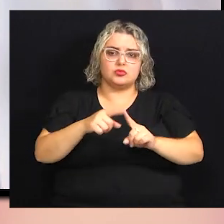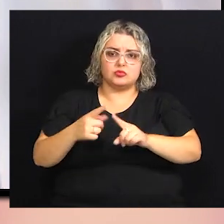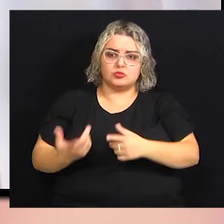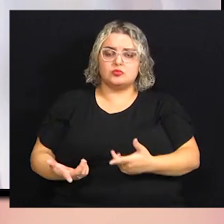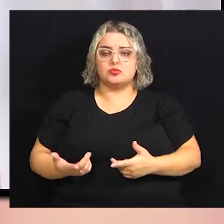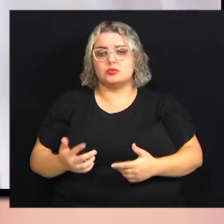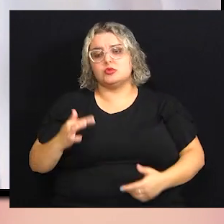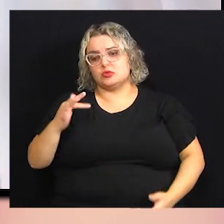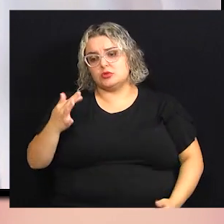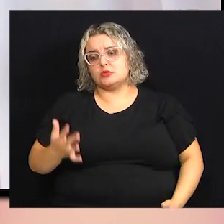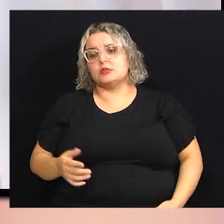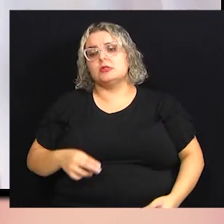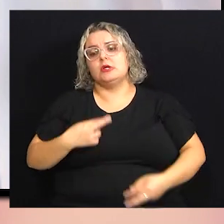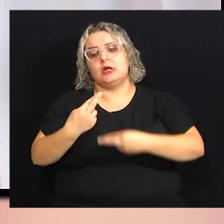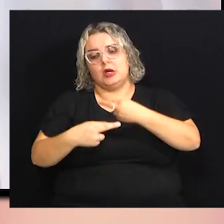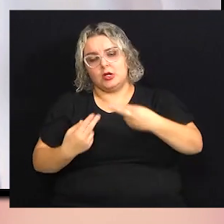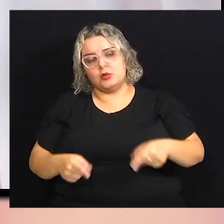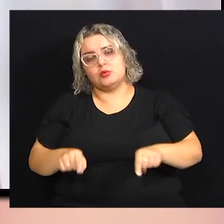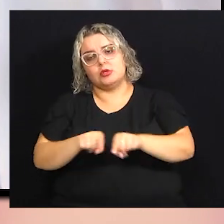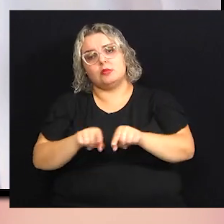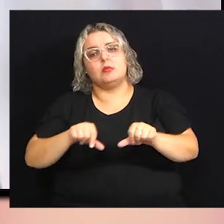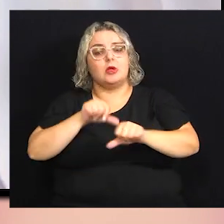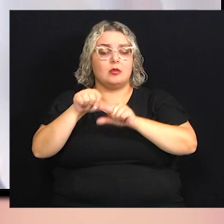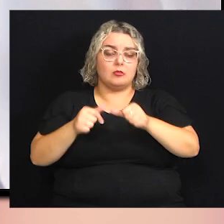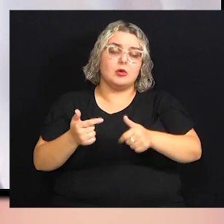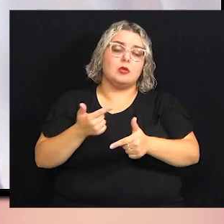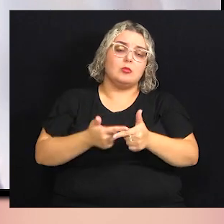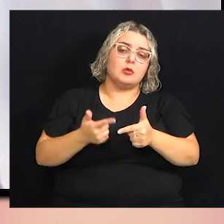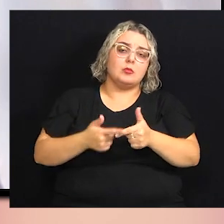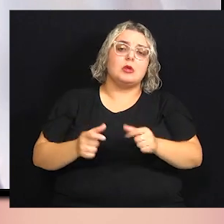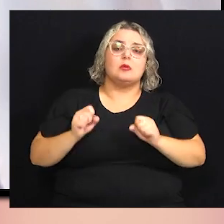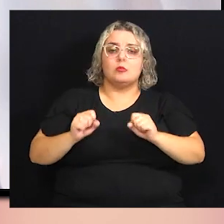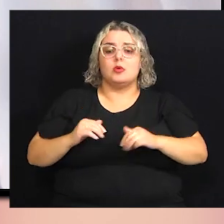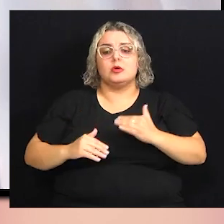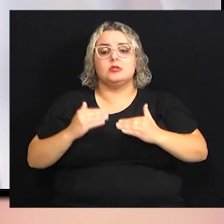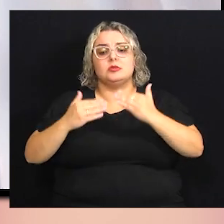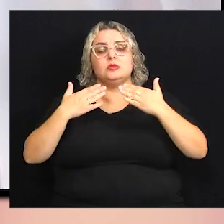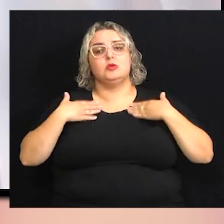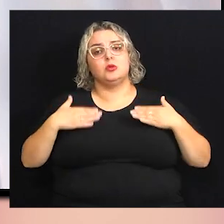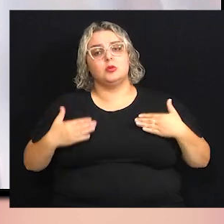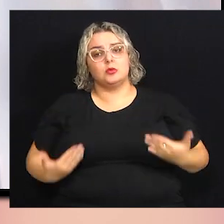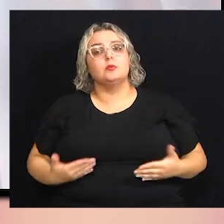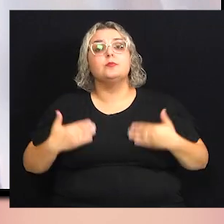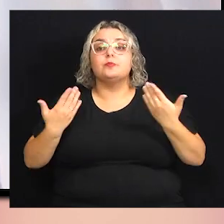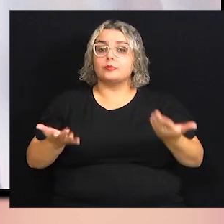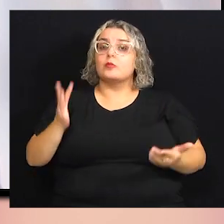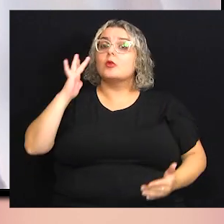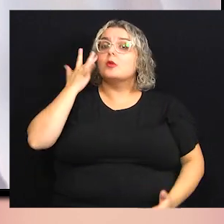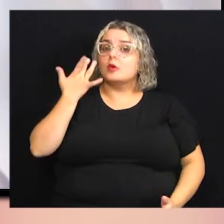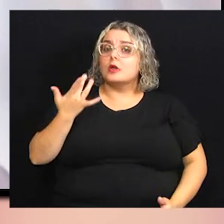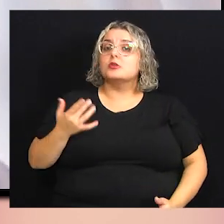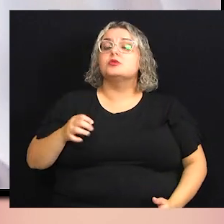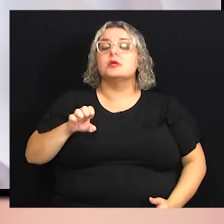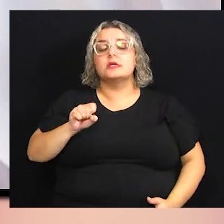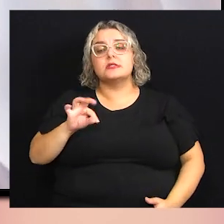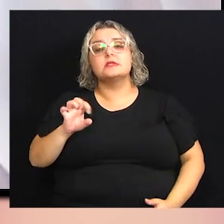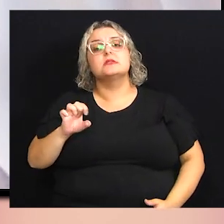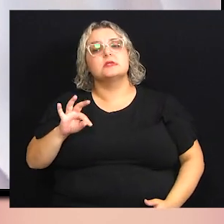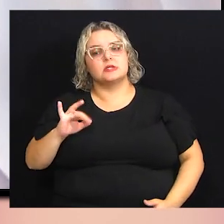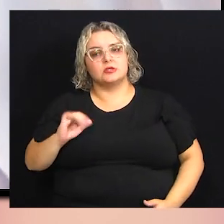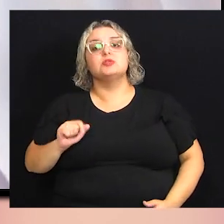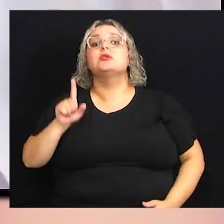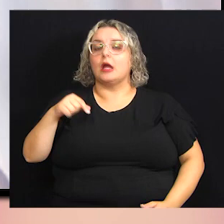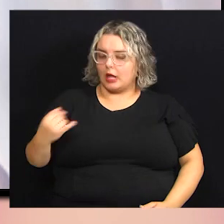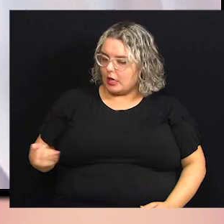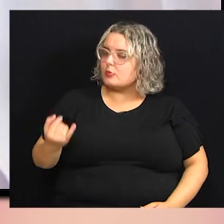de lesões que estão relacionadas também com alterações e problemas que a gente pode desenvolver no corpo. Então, eu acho que a estética ela é